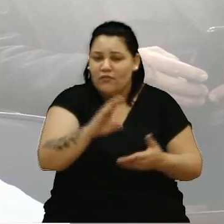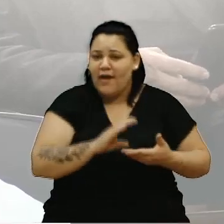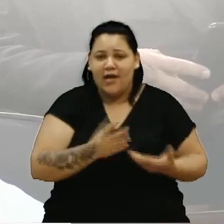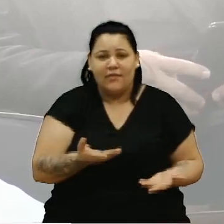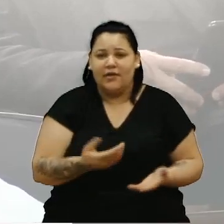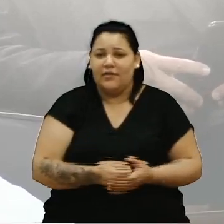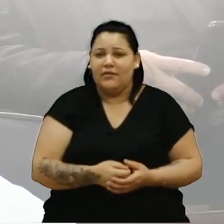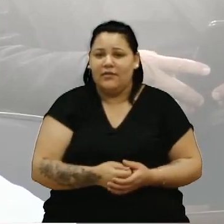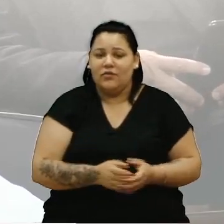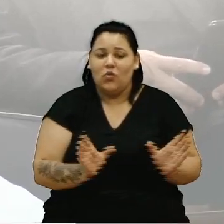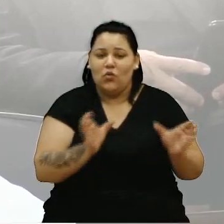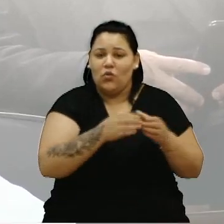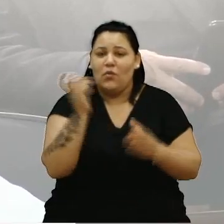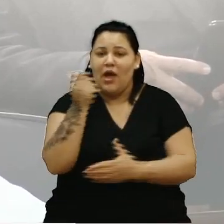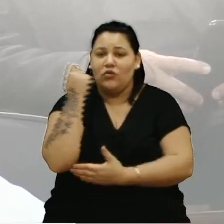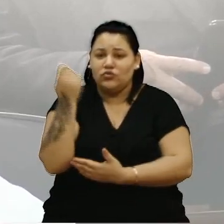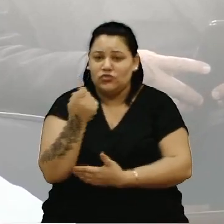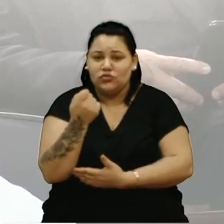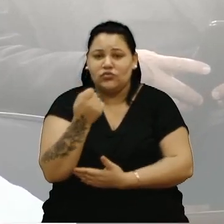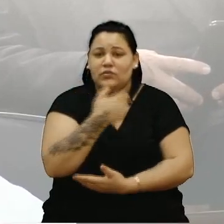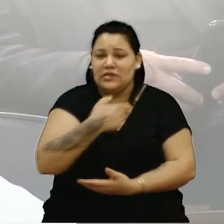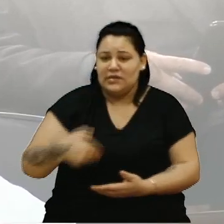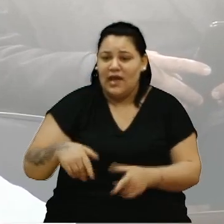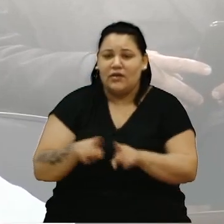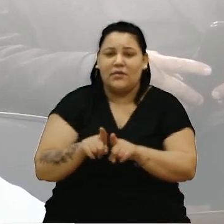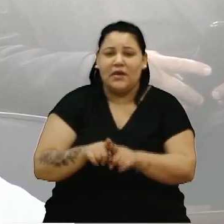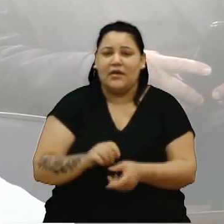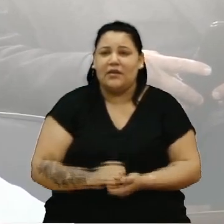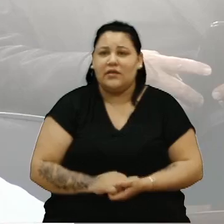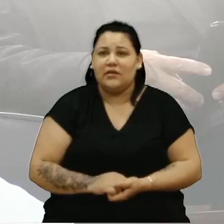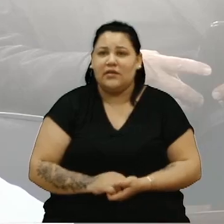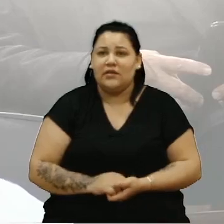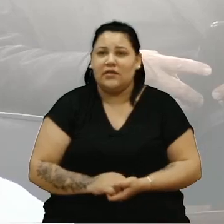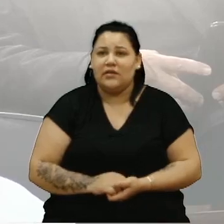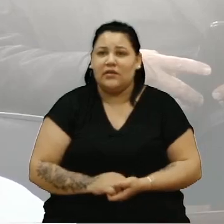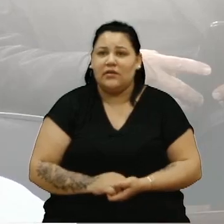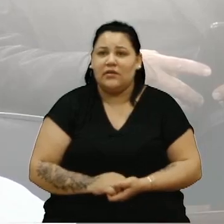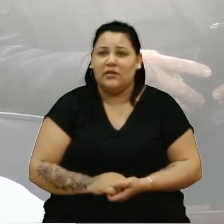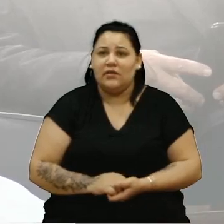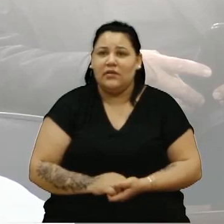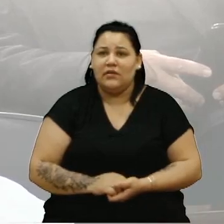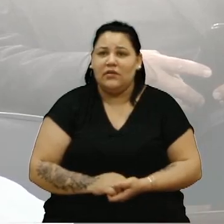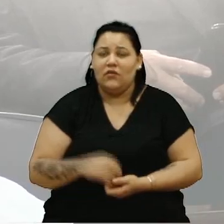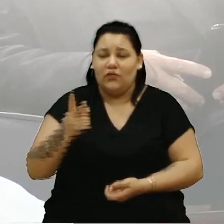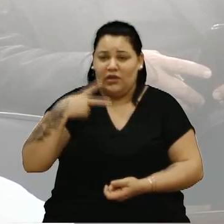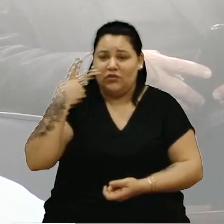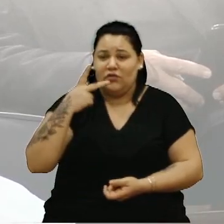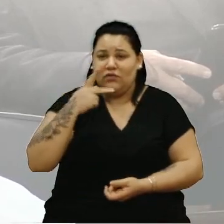gaúcha, dos ministérios. O vereador Felipe tem uma ministra,